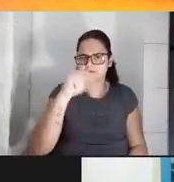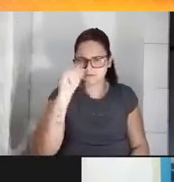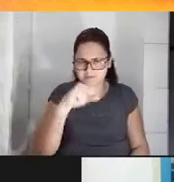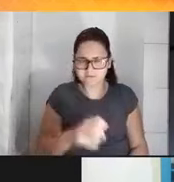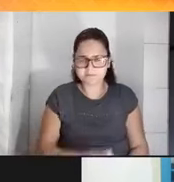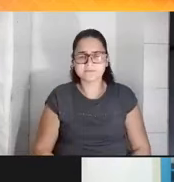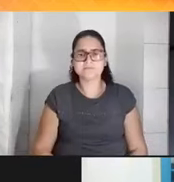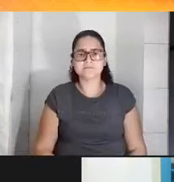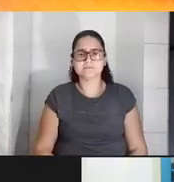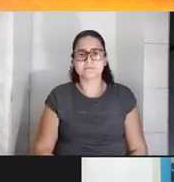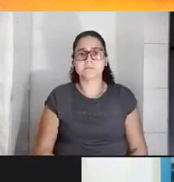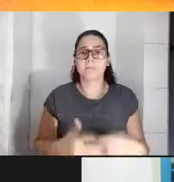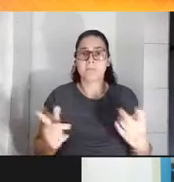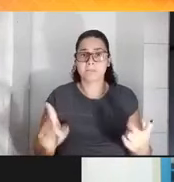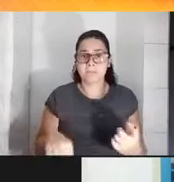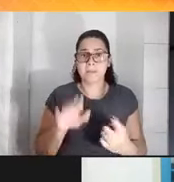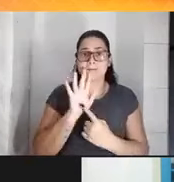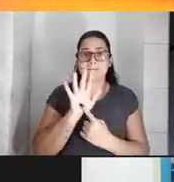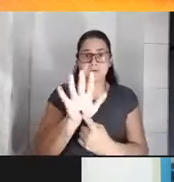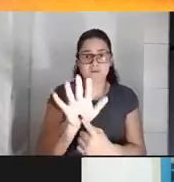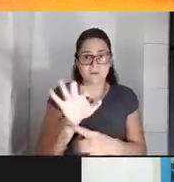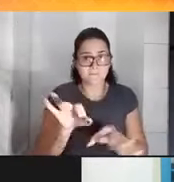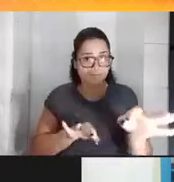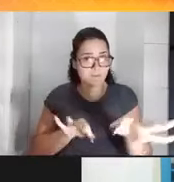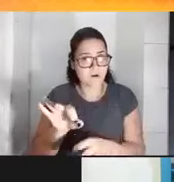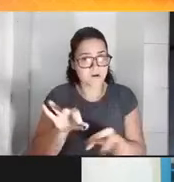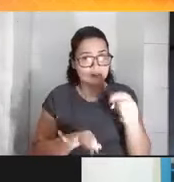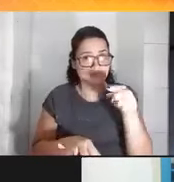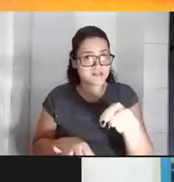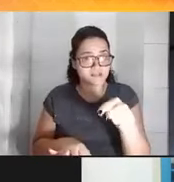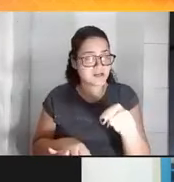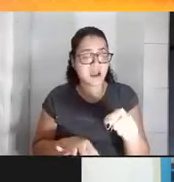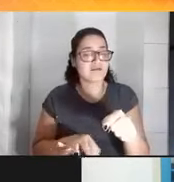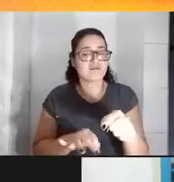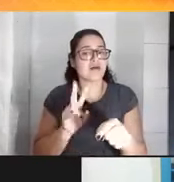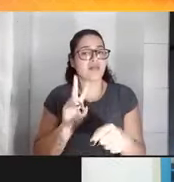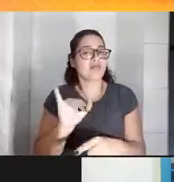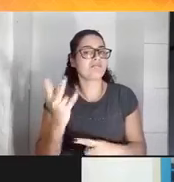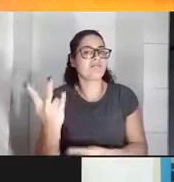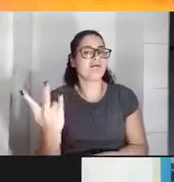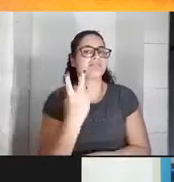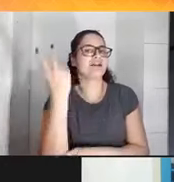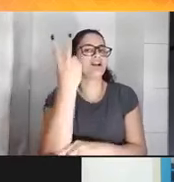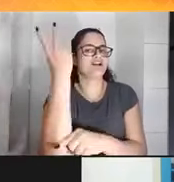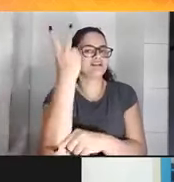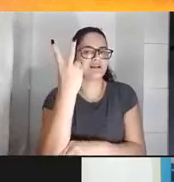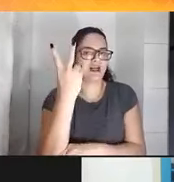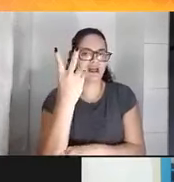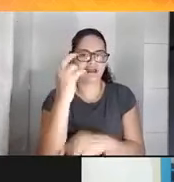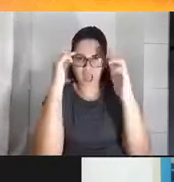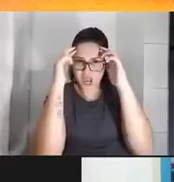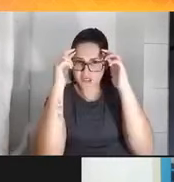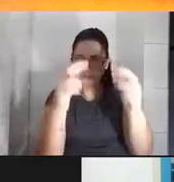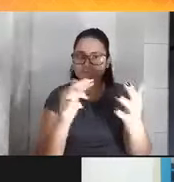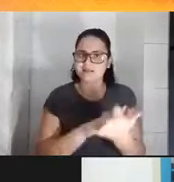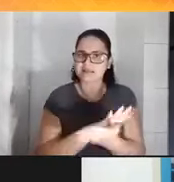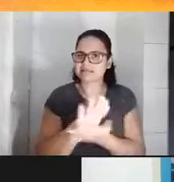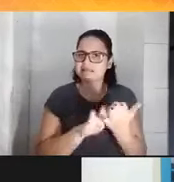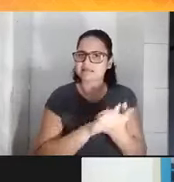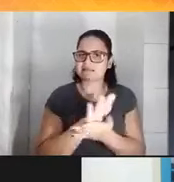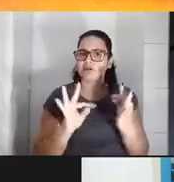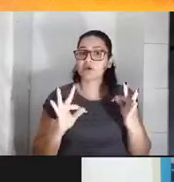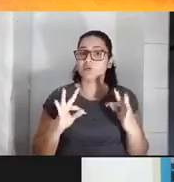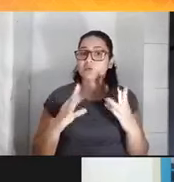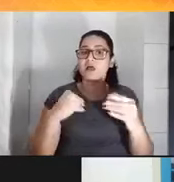é mostrar que esse projeto ele não vai valorizar, ele não vai respeitar todos os avanços que